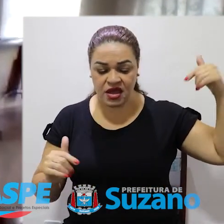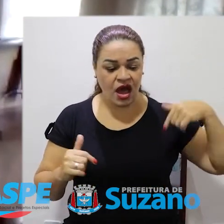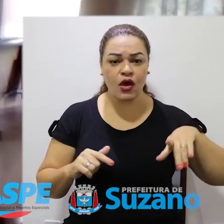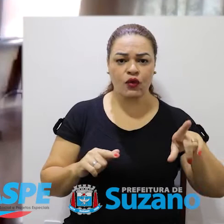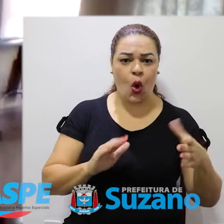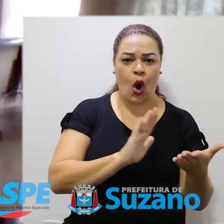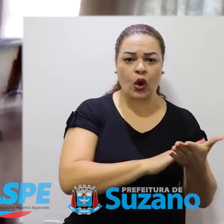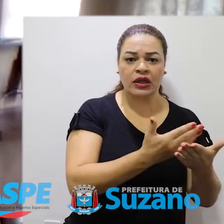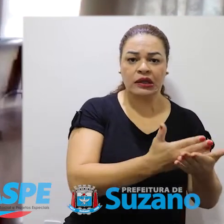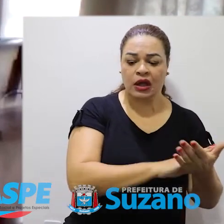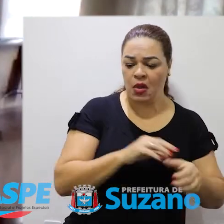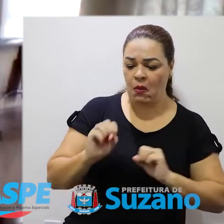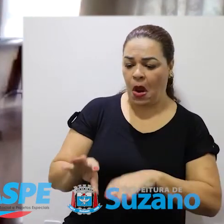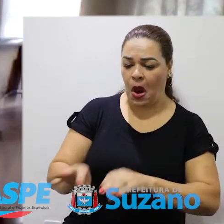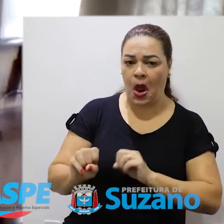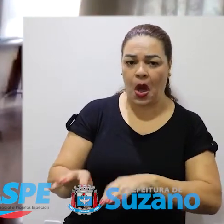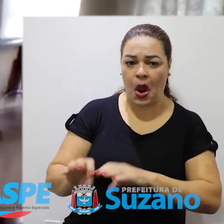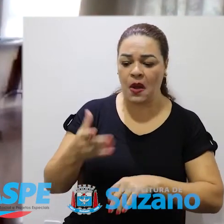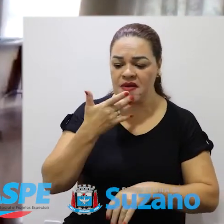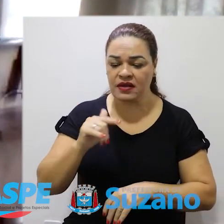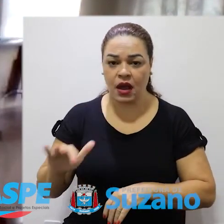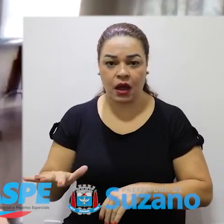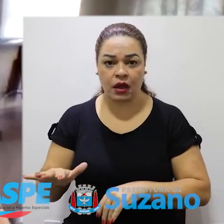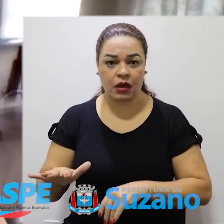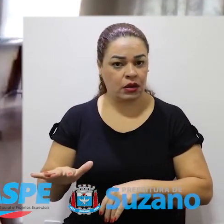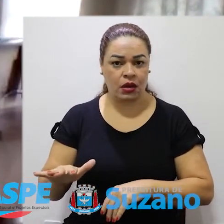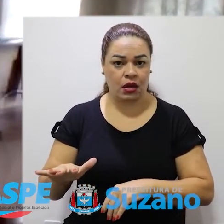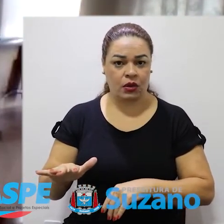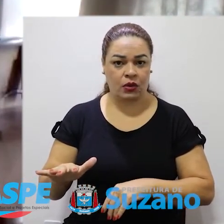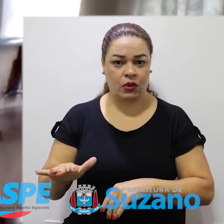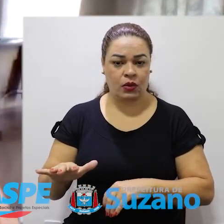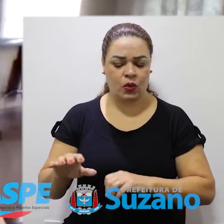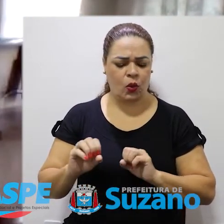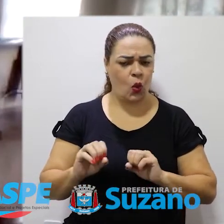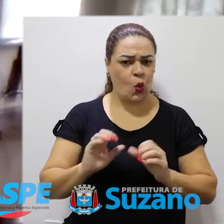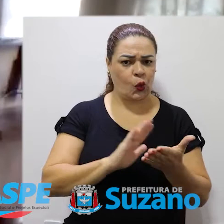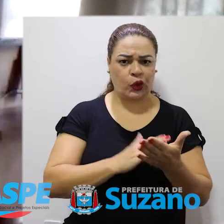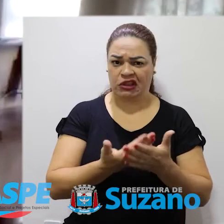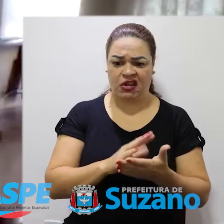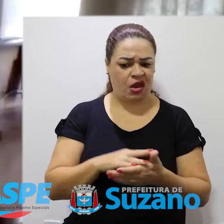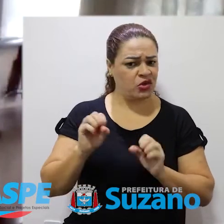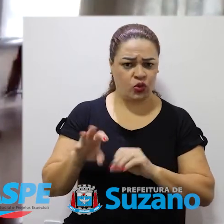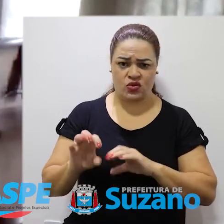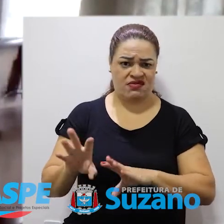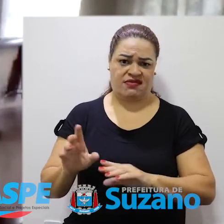ensinar a língua de sinais para a criança. Intérprete não ensina a língua, intérprete medeia comunicação, mas não ensina a língua. Você